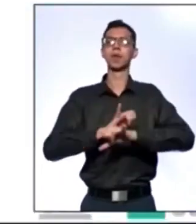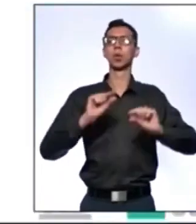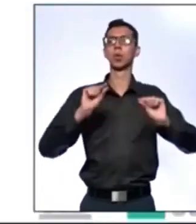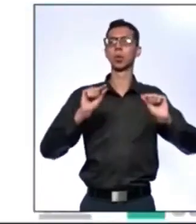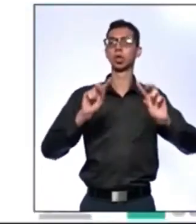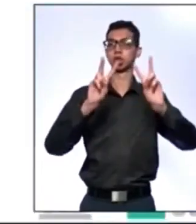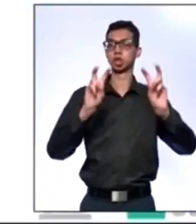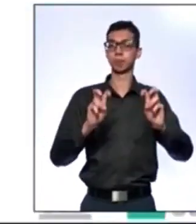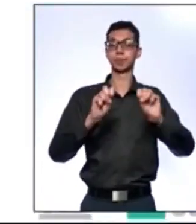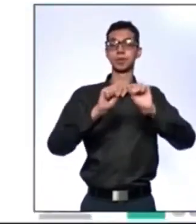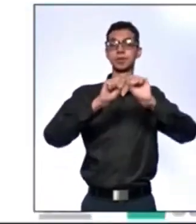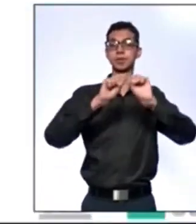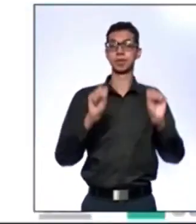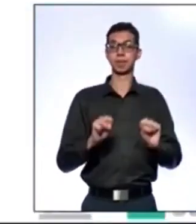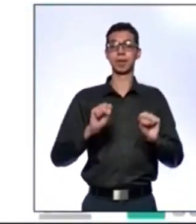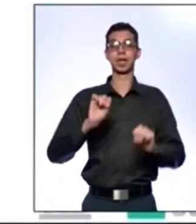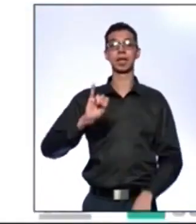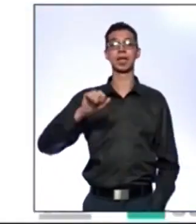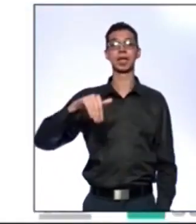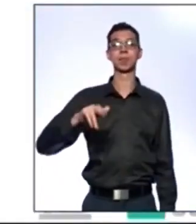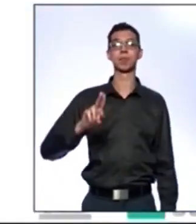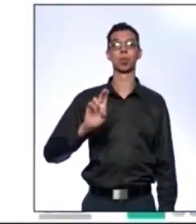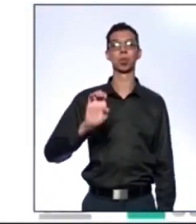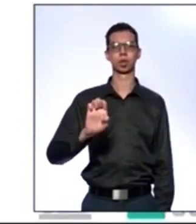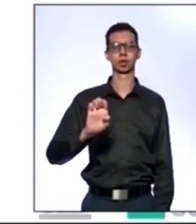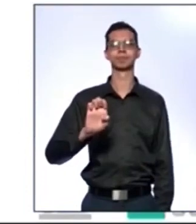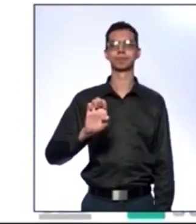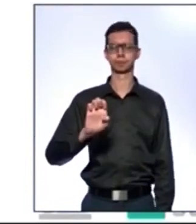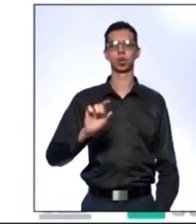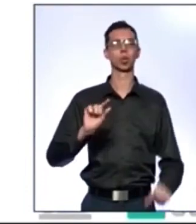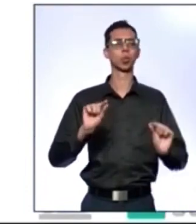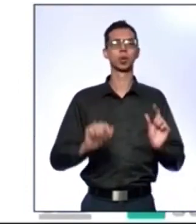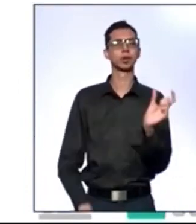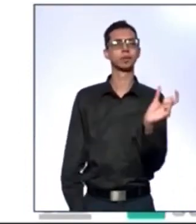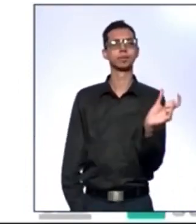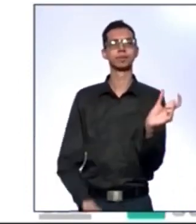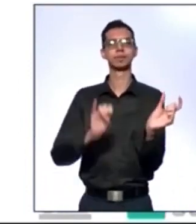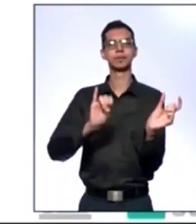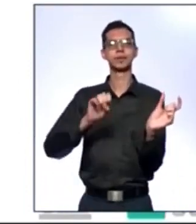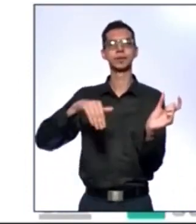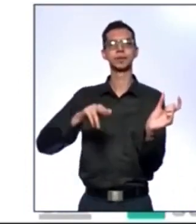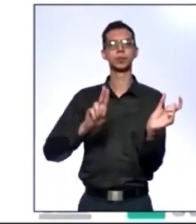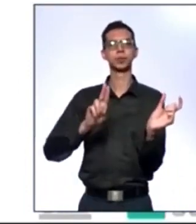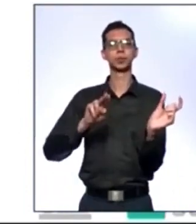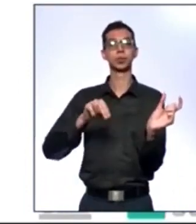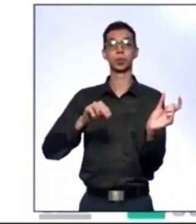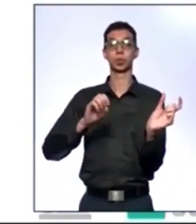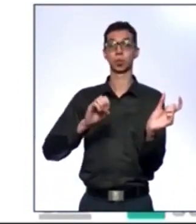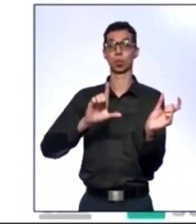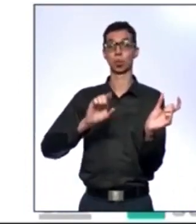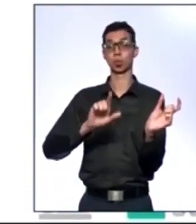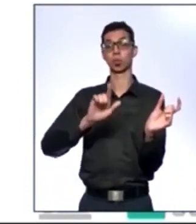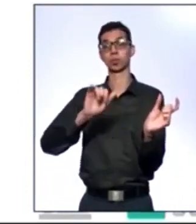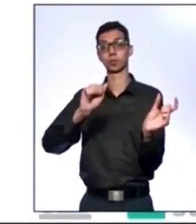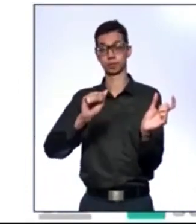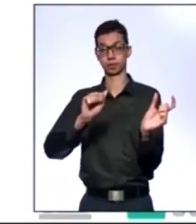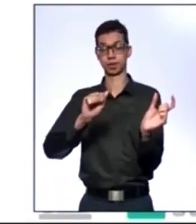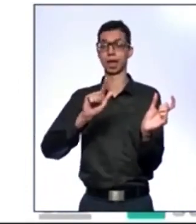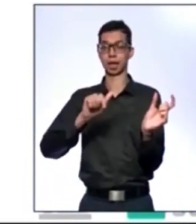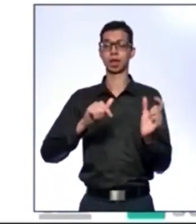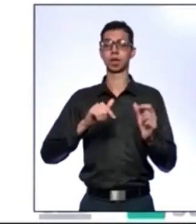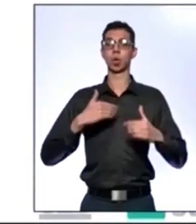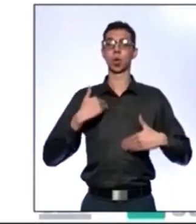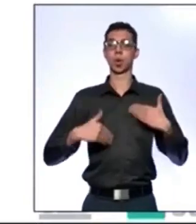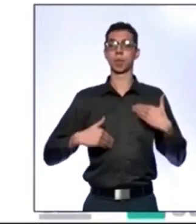sistema imune, da imunologia, beleza? Imunologia é o estudo do sistema imune. O sistema imune é o estudo da defesa do